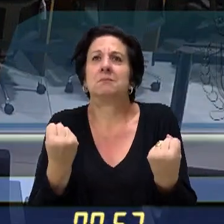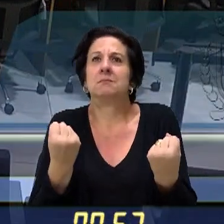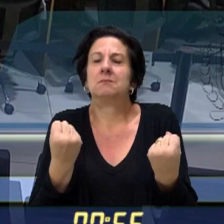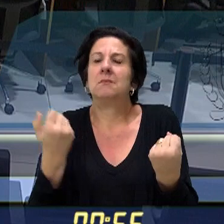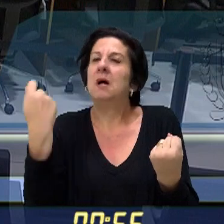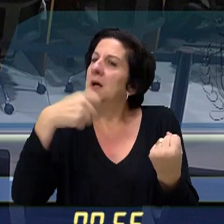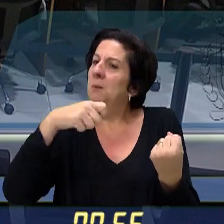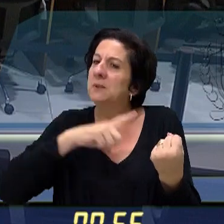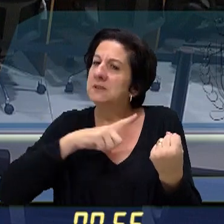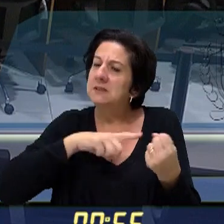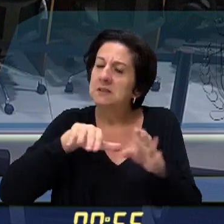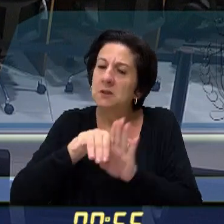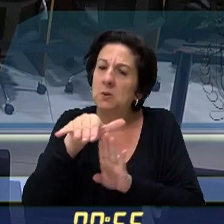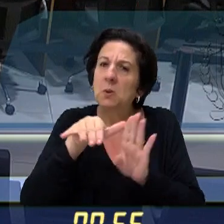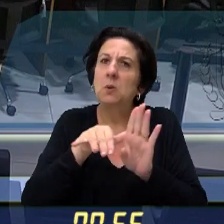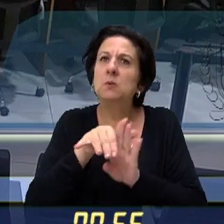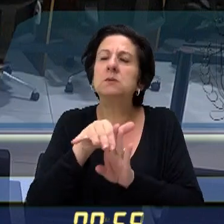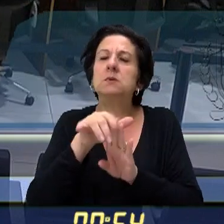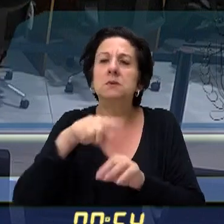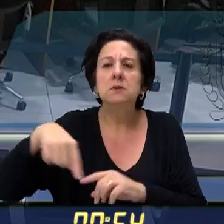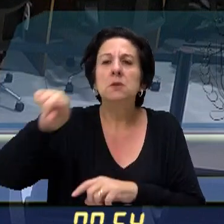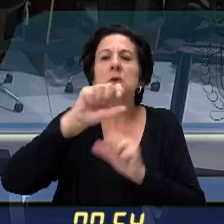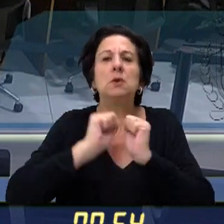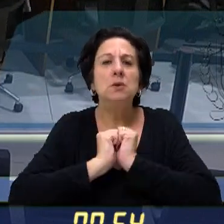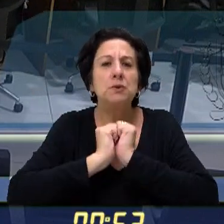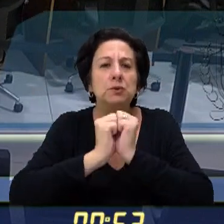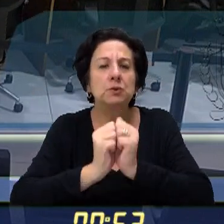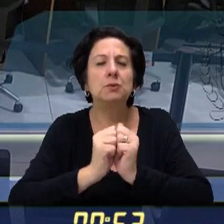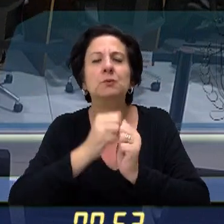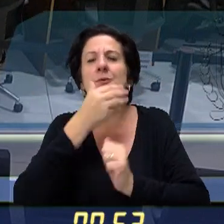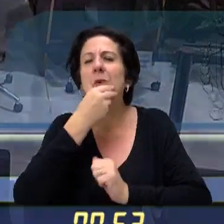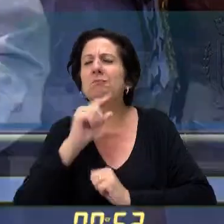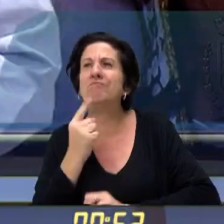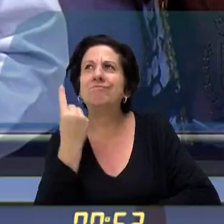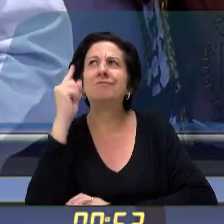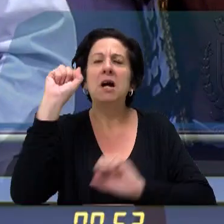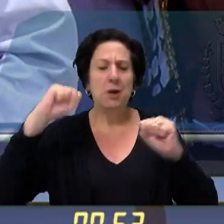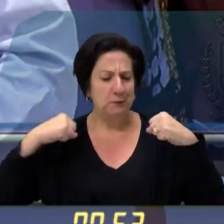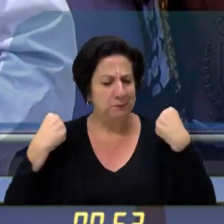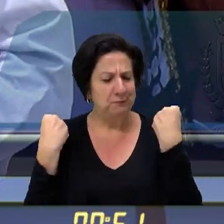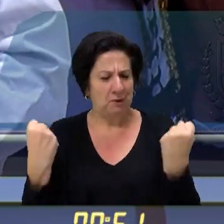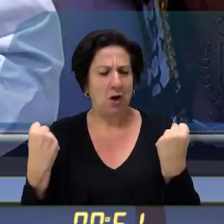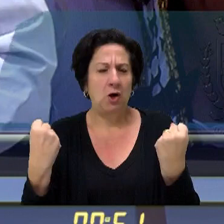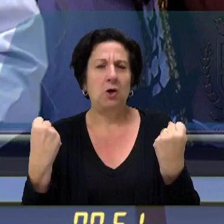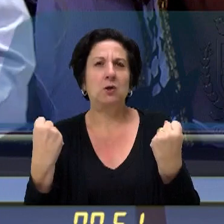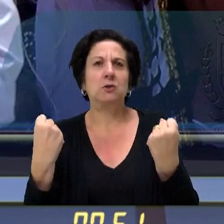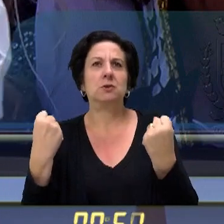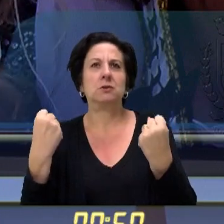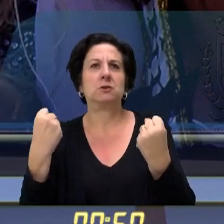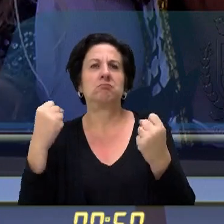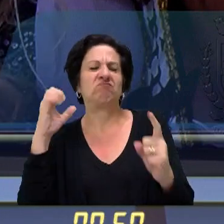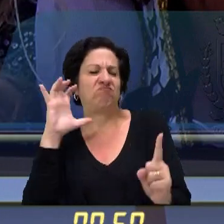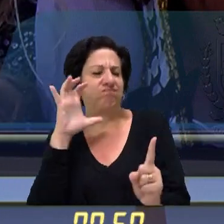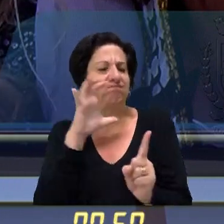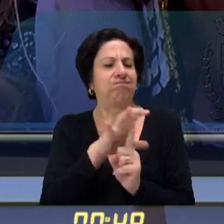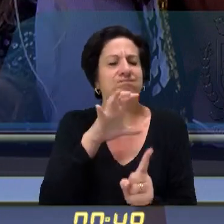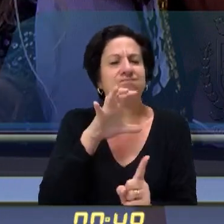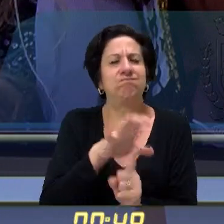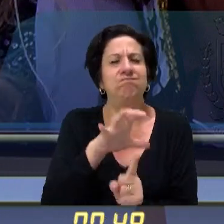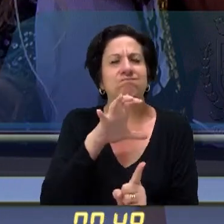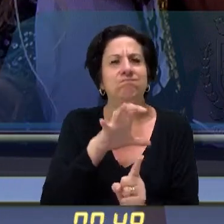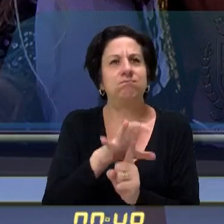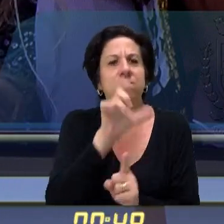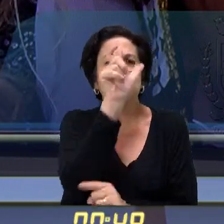tinha que ter no conselho, e vocês deviam ser uns caras de 2 metros de altura, bem forte, para dar uma bofetada nos caras deles, passar-lhe o